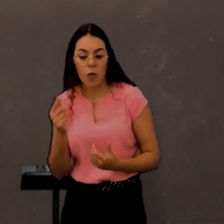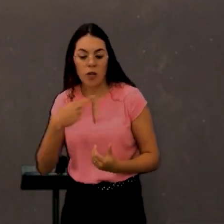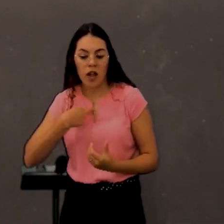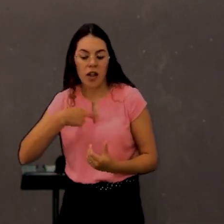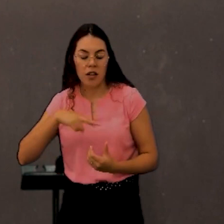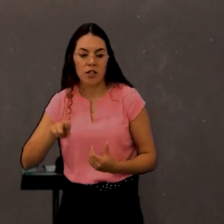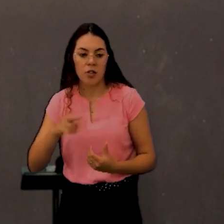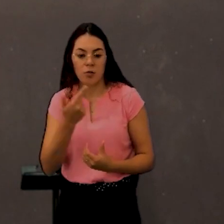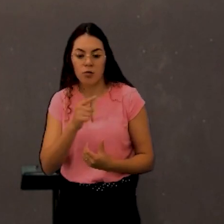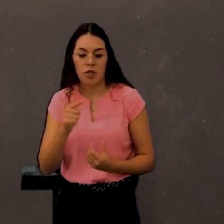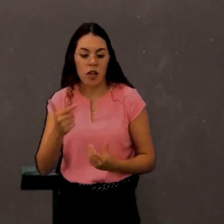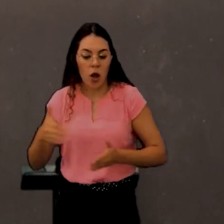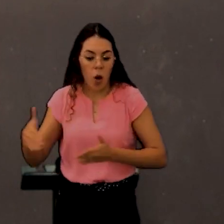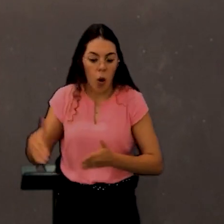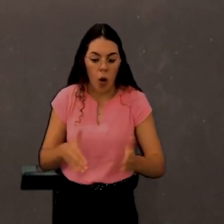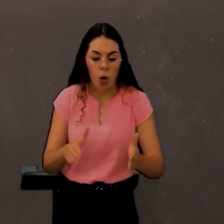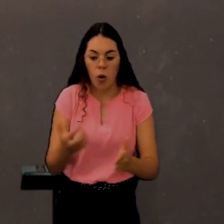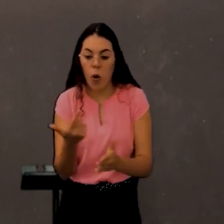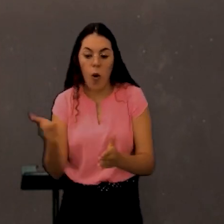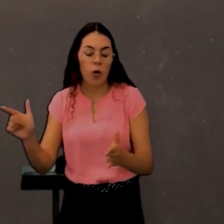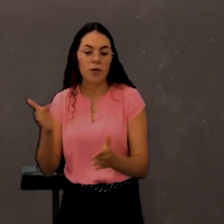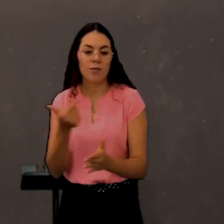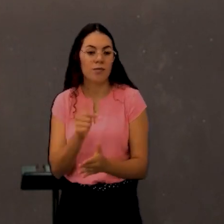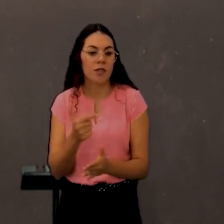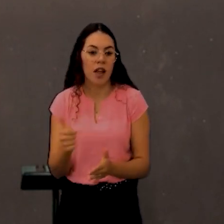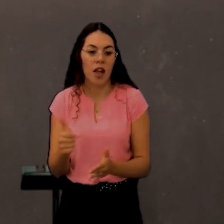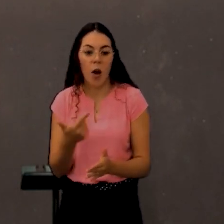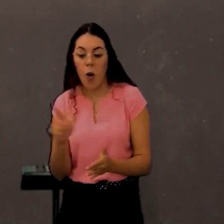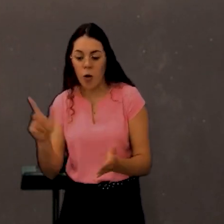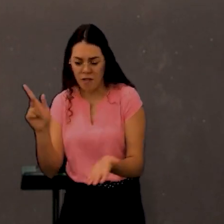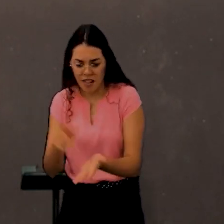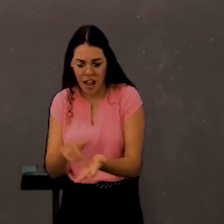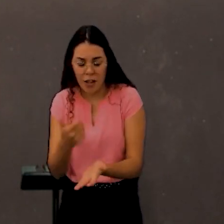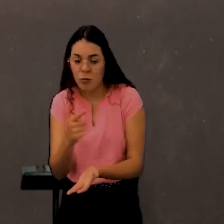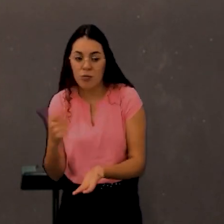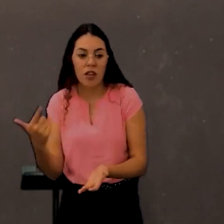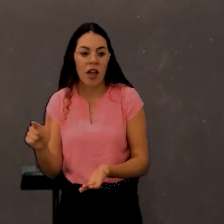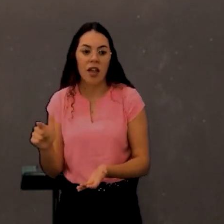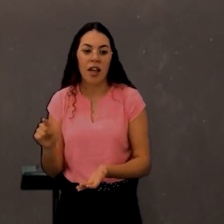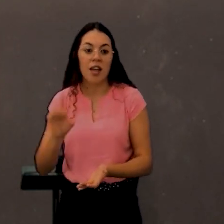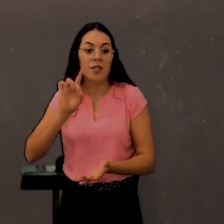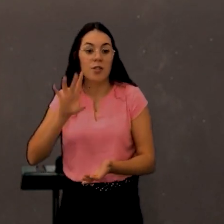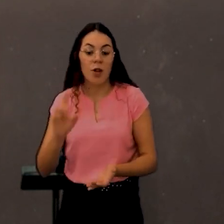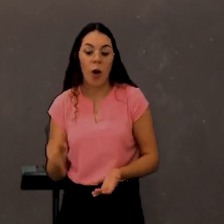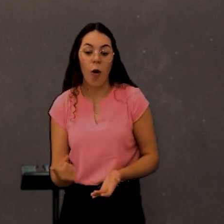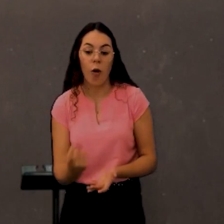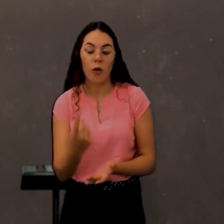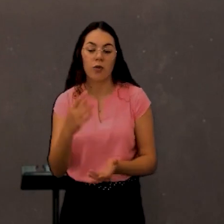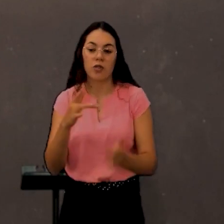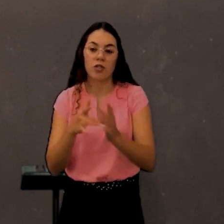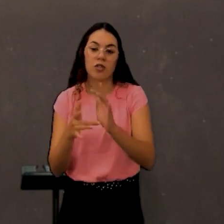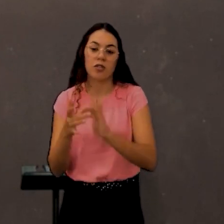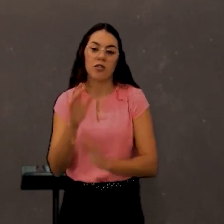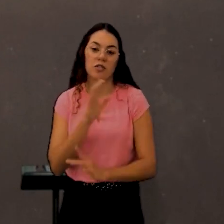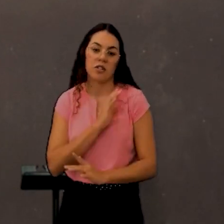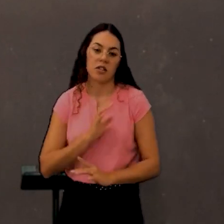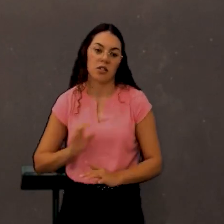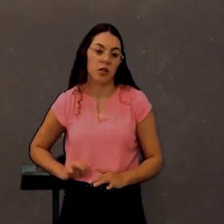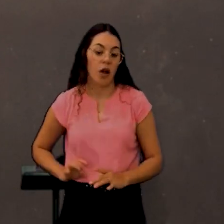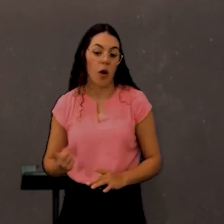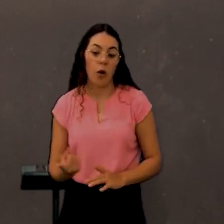há outro caminho, não há outra verdade, não há só Jesus